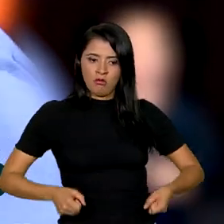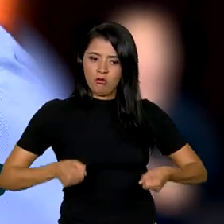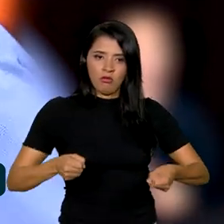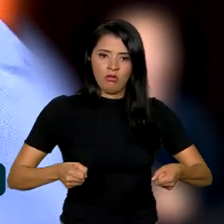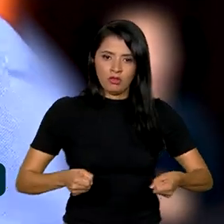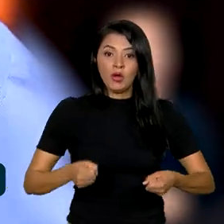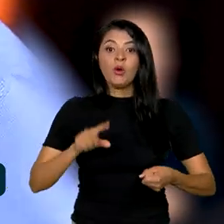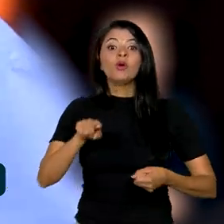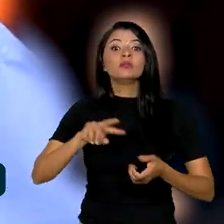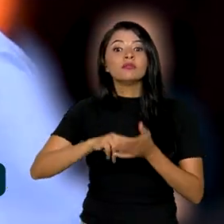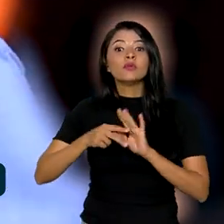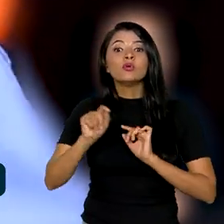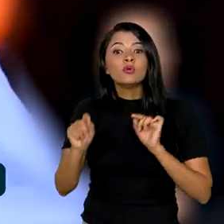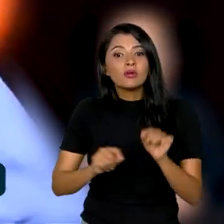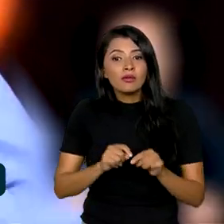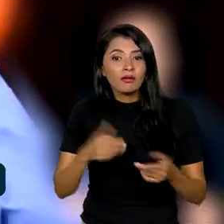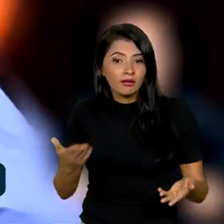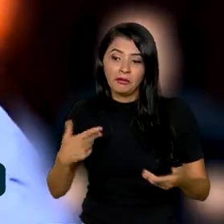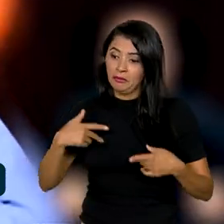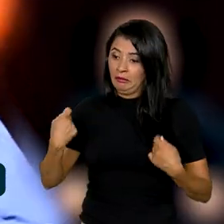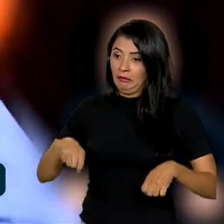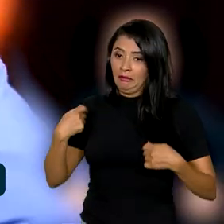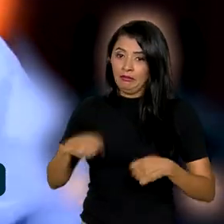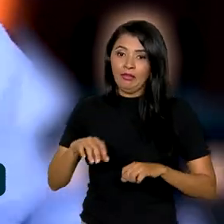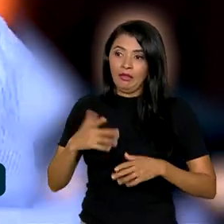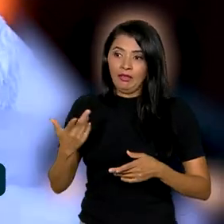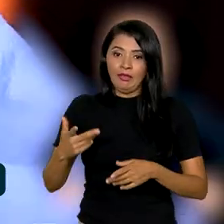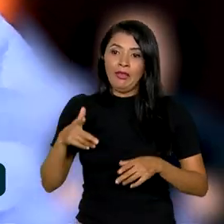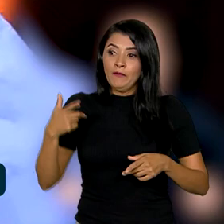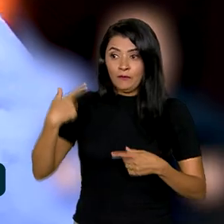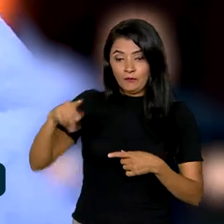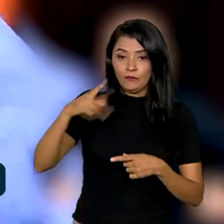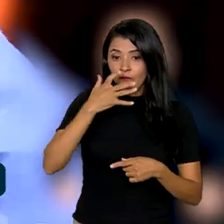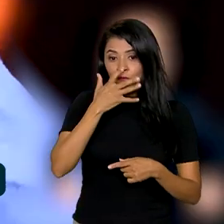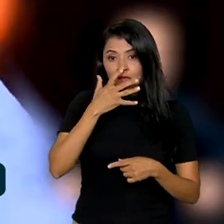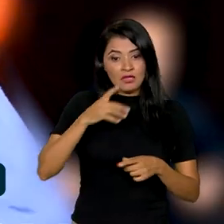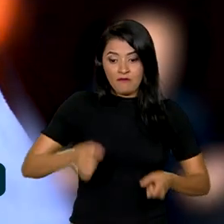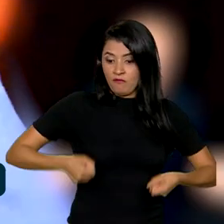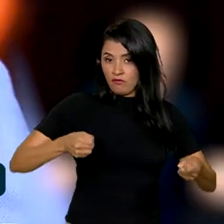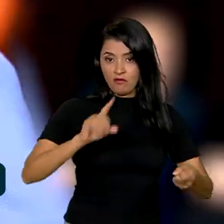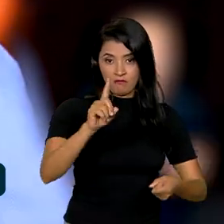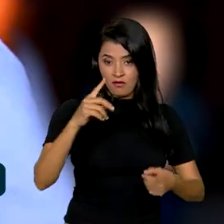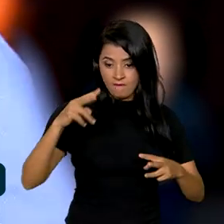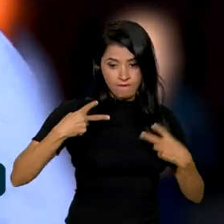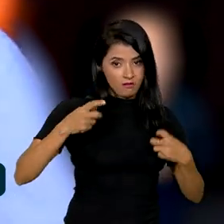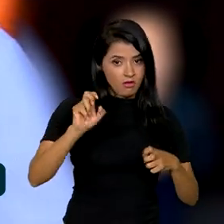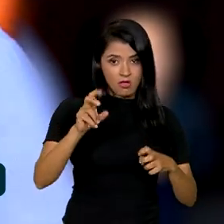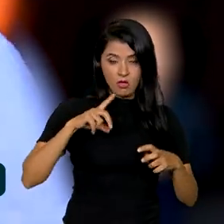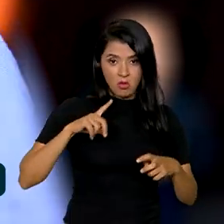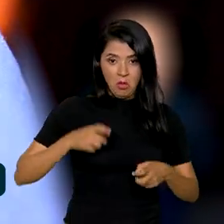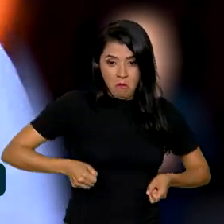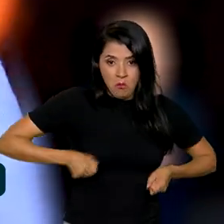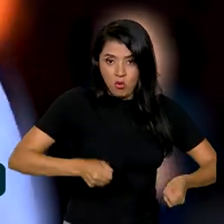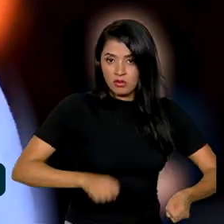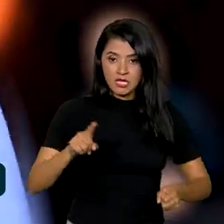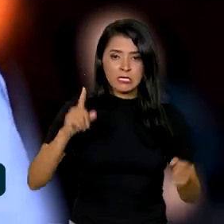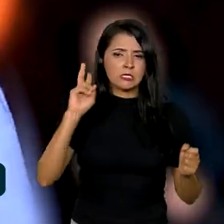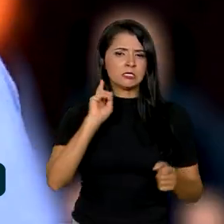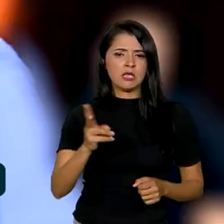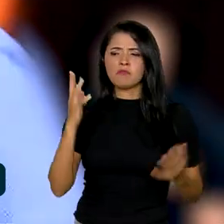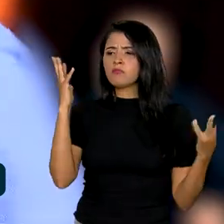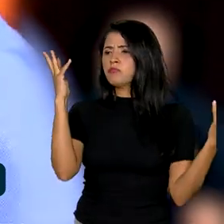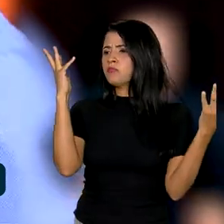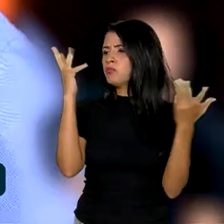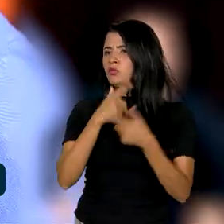então significa que você não vai me ver de andador, você não vai me ver de muleta, você vai me ver sempre bonito, como se eu não